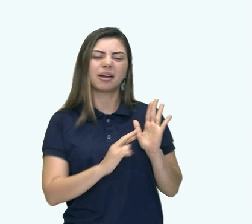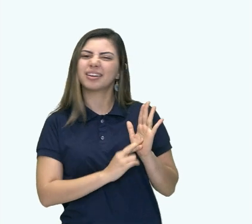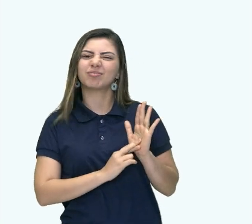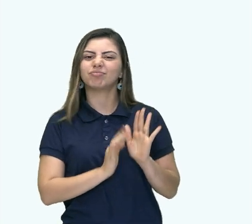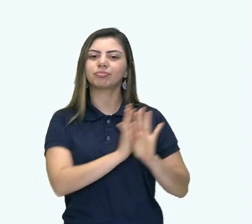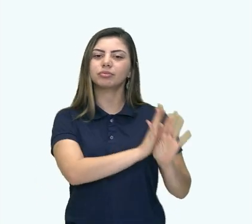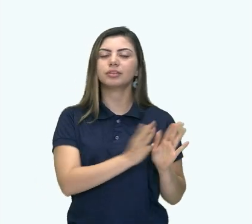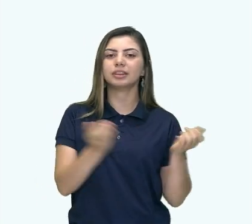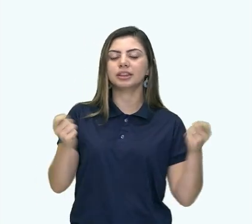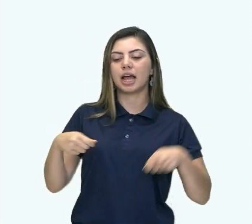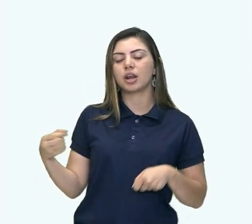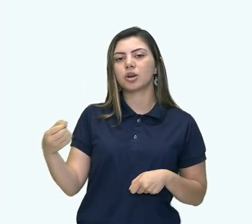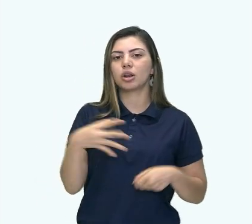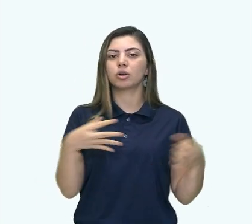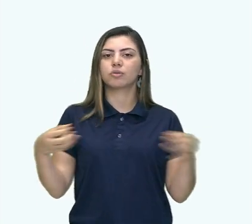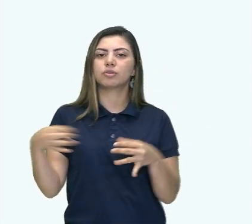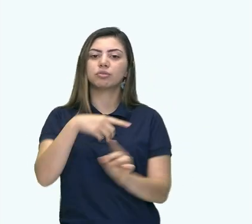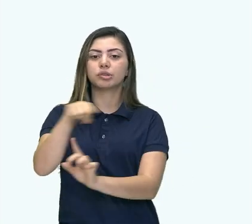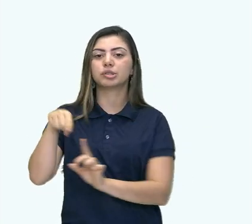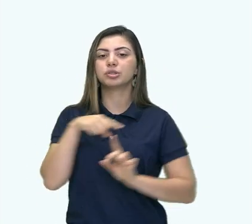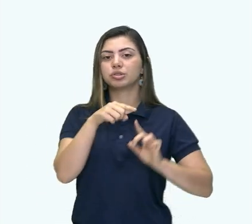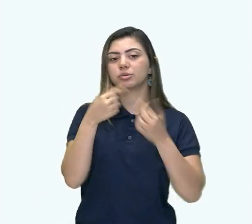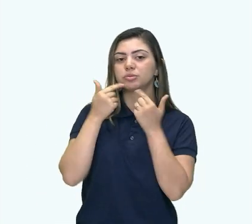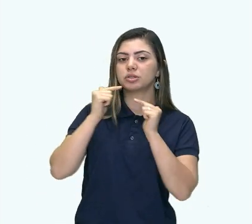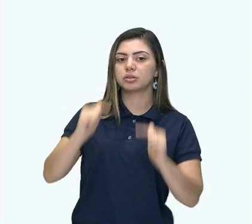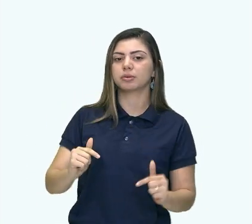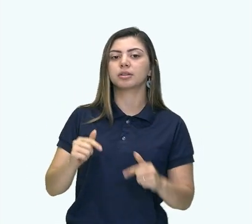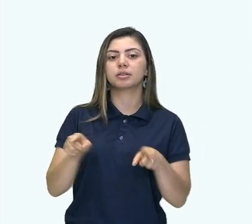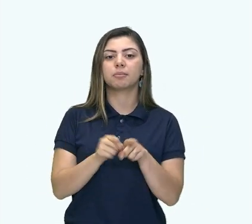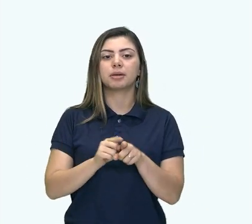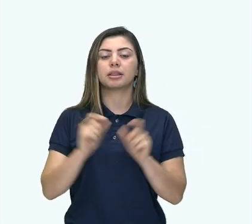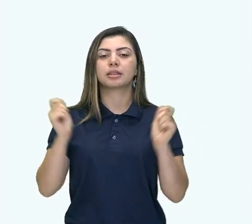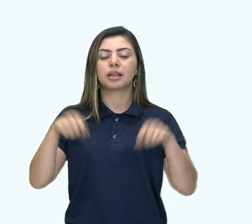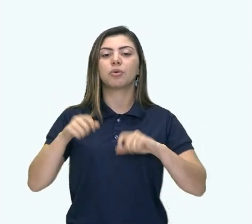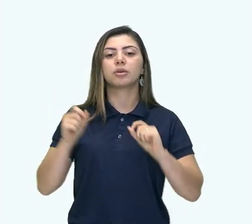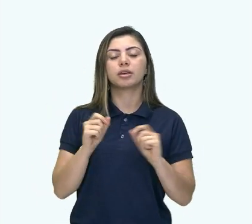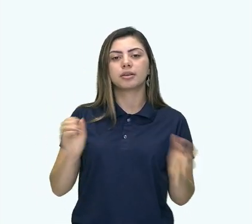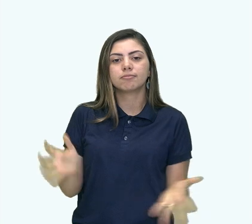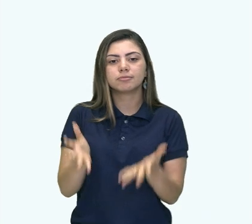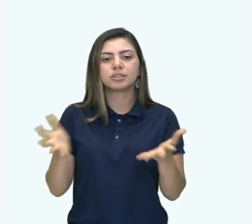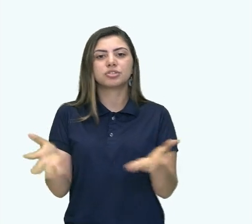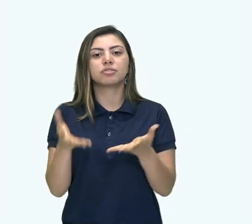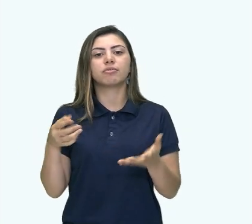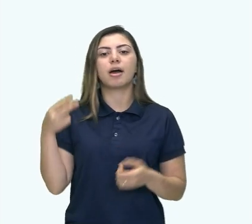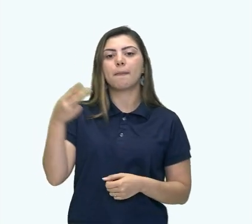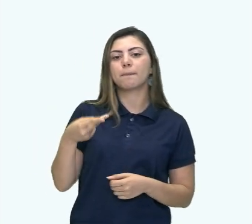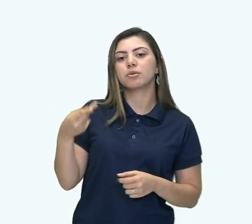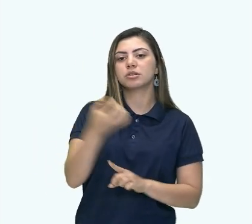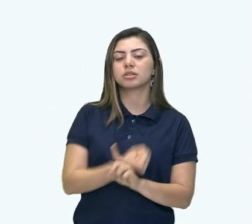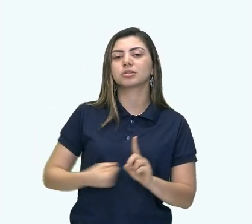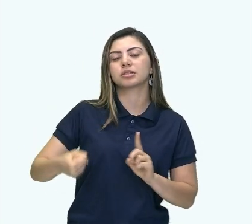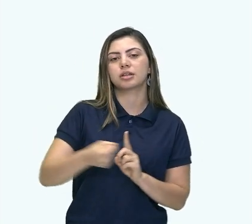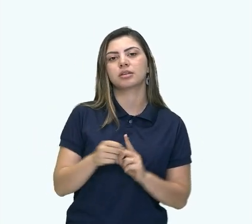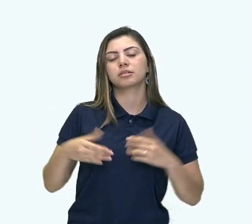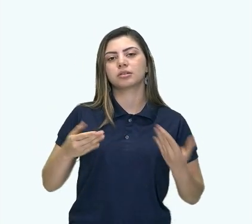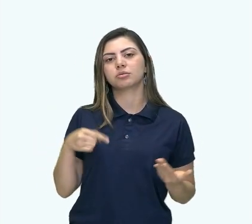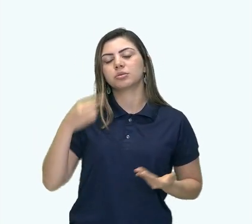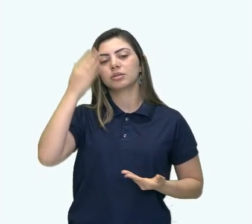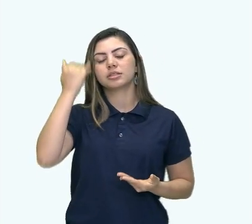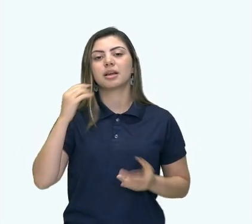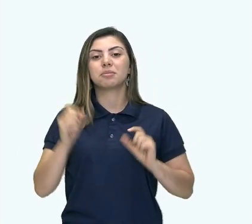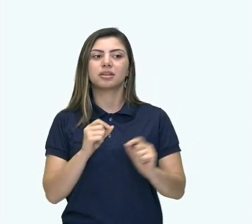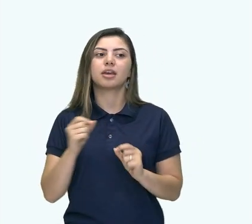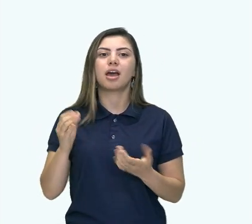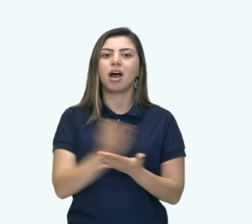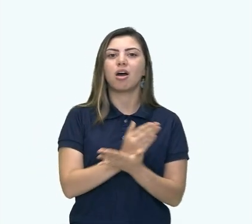por novas linguagens. O engajamento político-social. Muitos nossos músicos foram exilados em função da